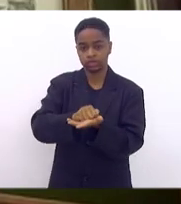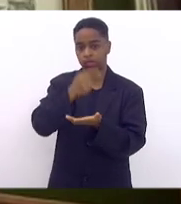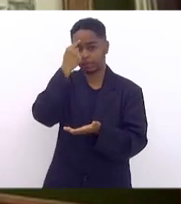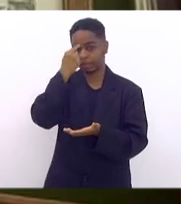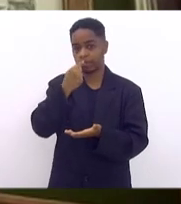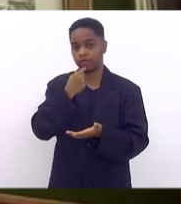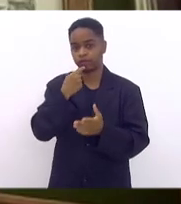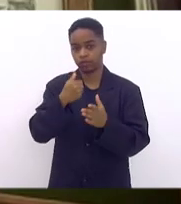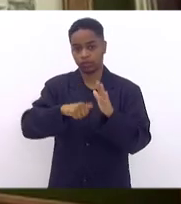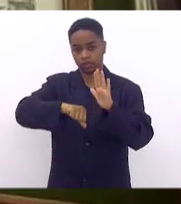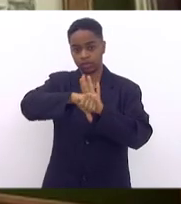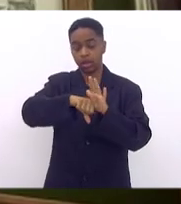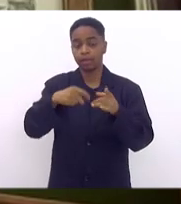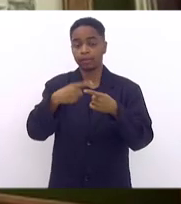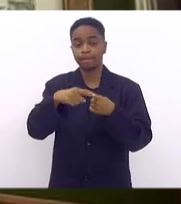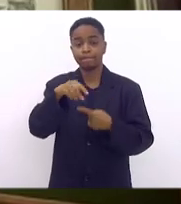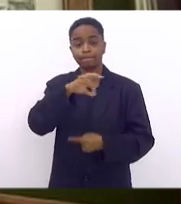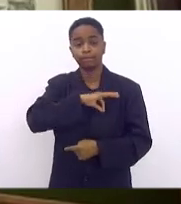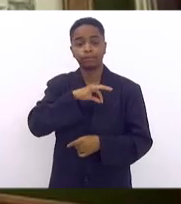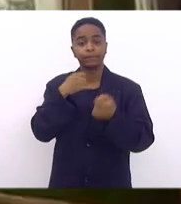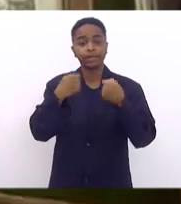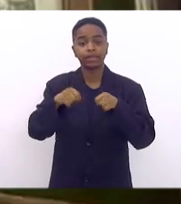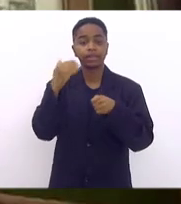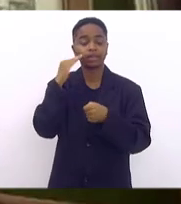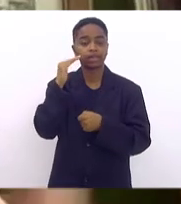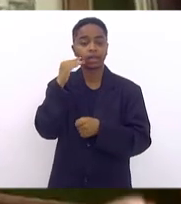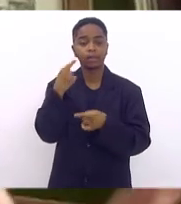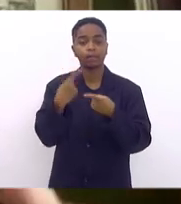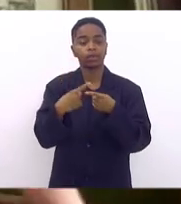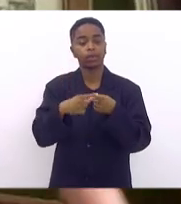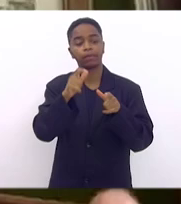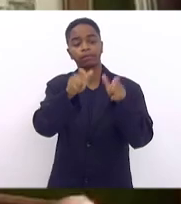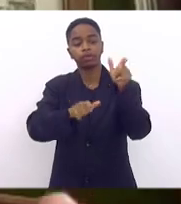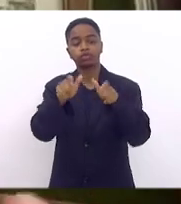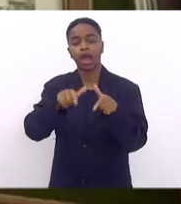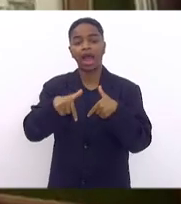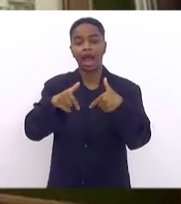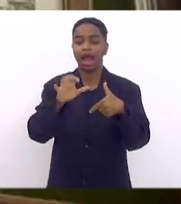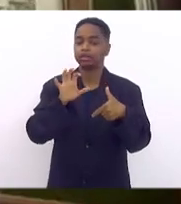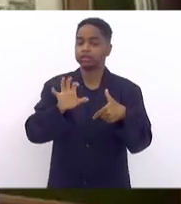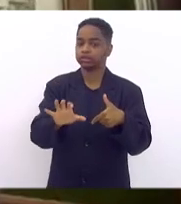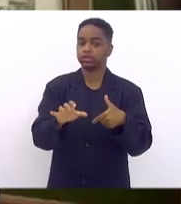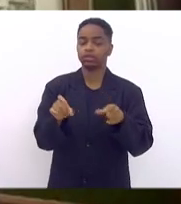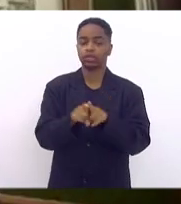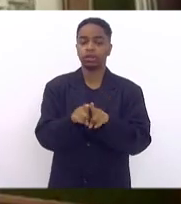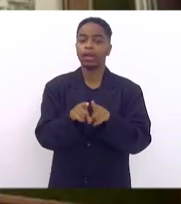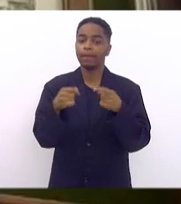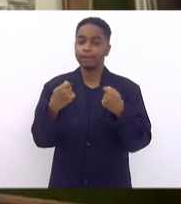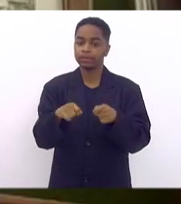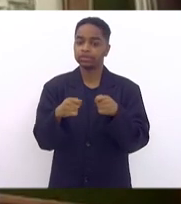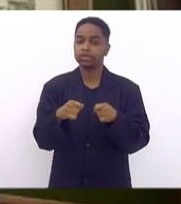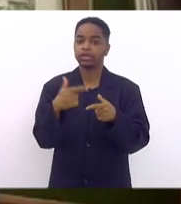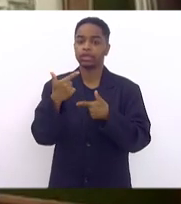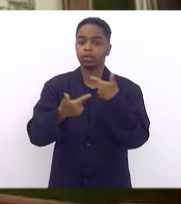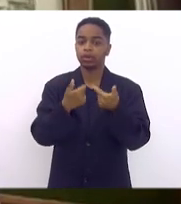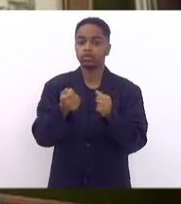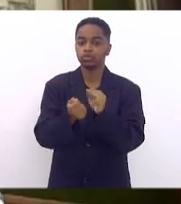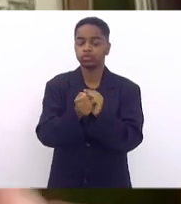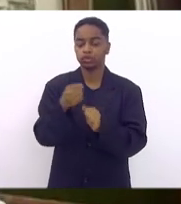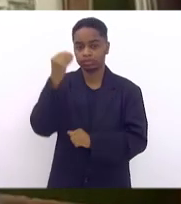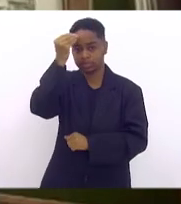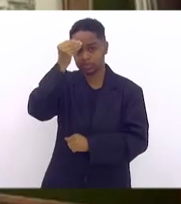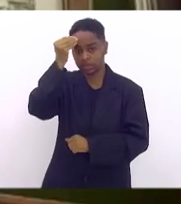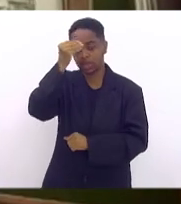criminal. A polícia precisa entender por que pessoas fazem o que fazem. E temos que trabalhar aí com psiquiatras e